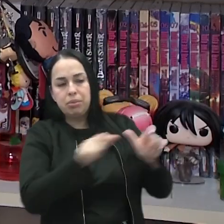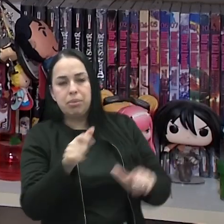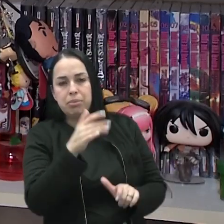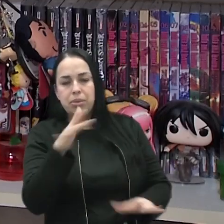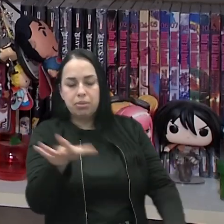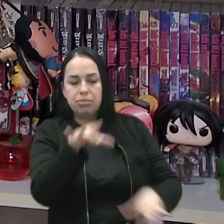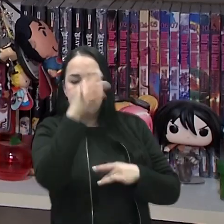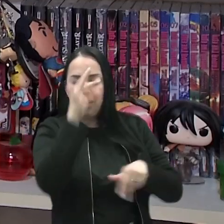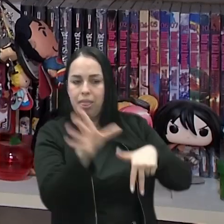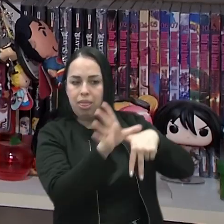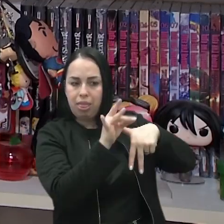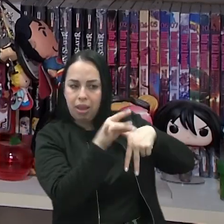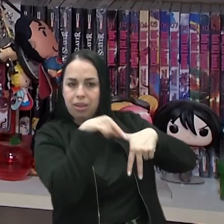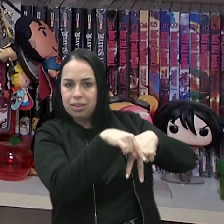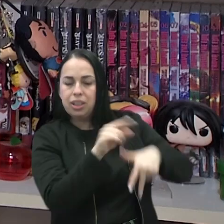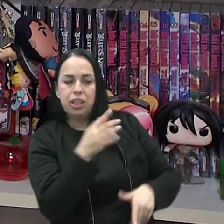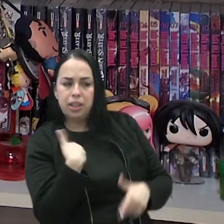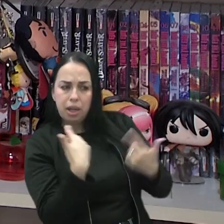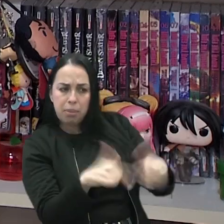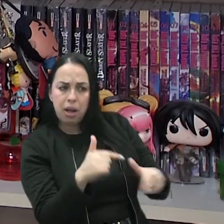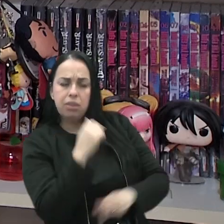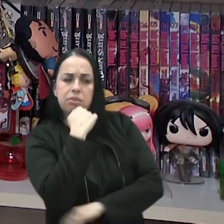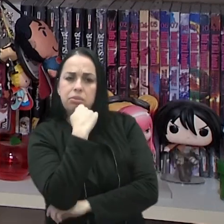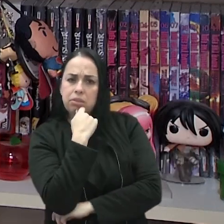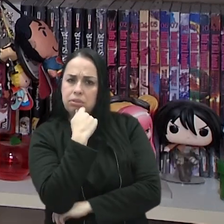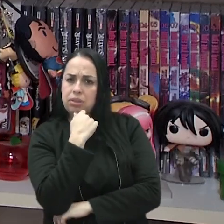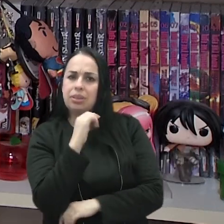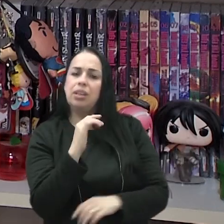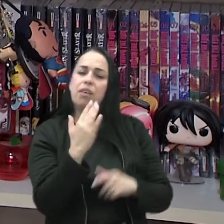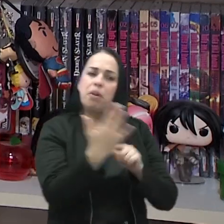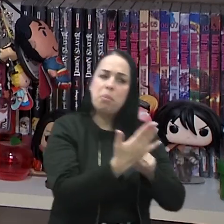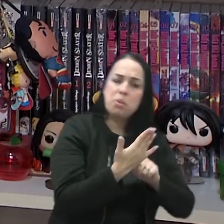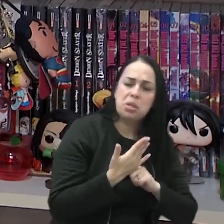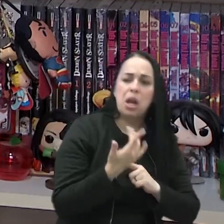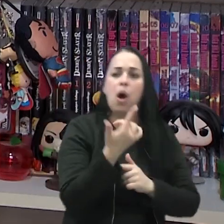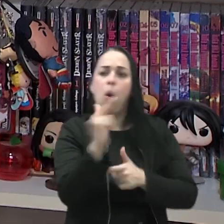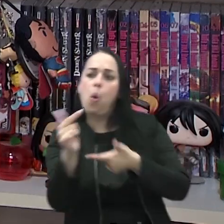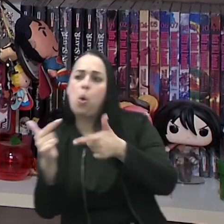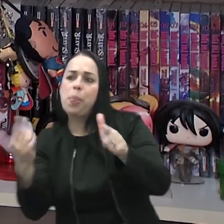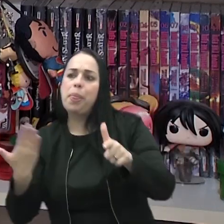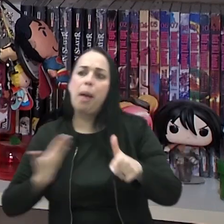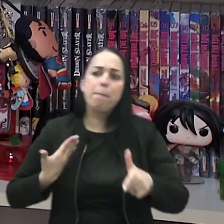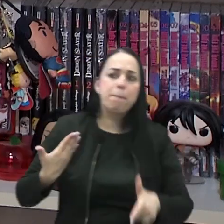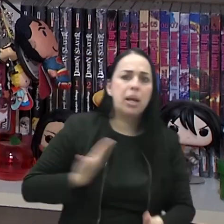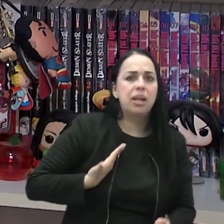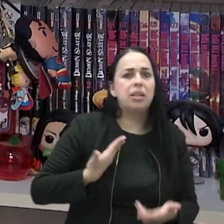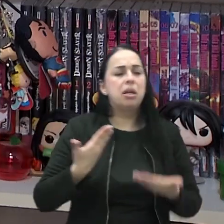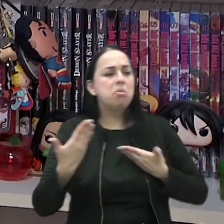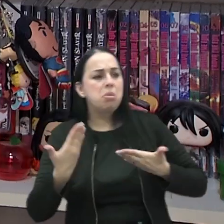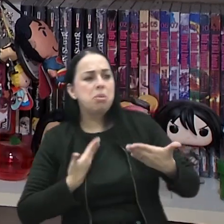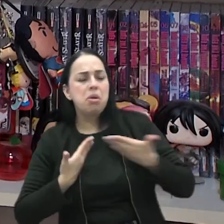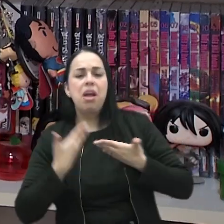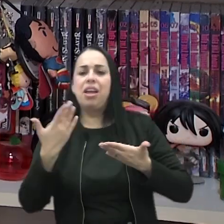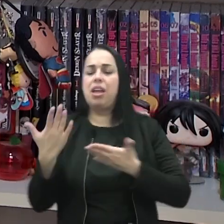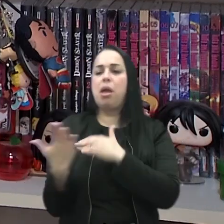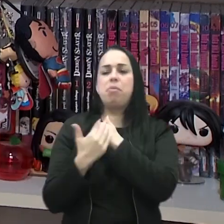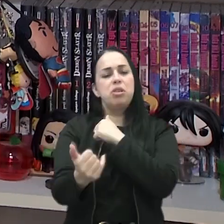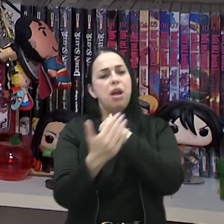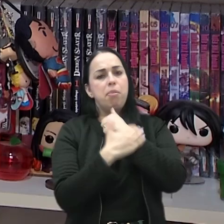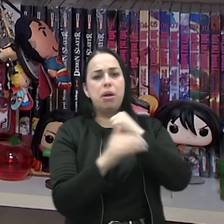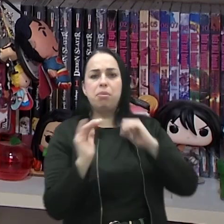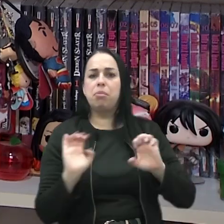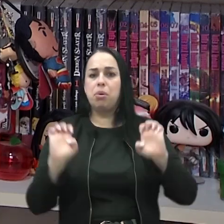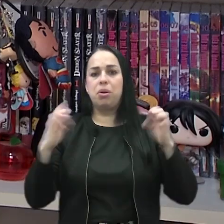no ramo, né, que se vestiam de cosplayer e trabalhavam com isso. E essas pessoas foram me apresentando a outras pessoas que foram gostando dos meus cosplays e